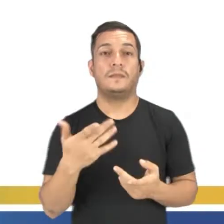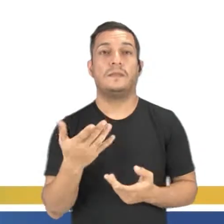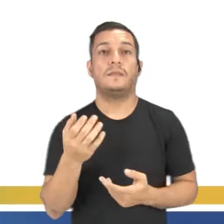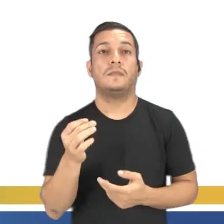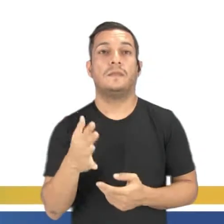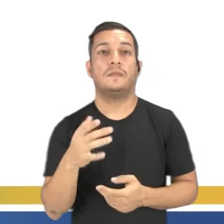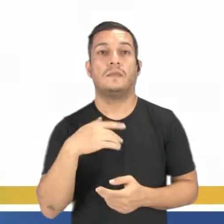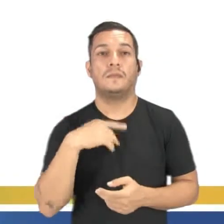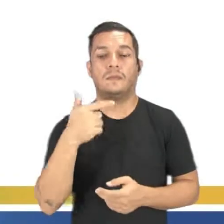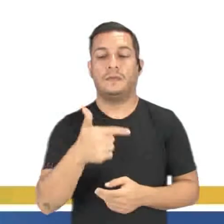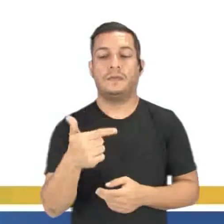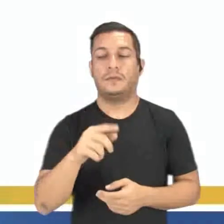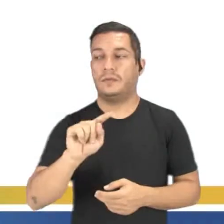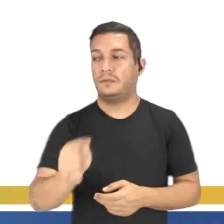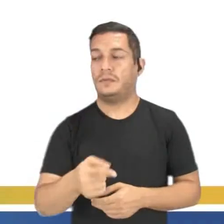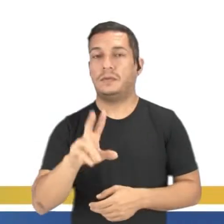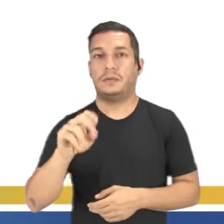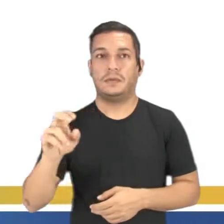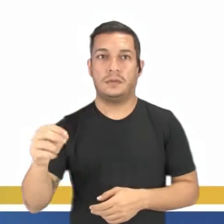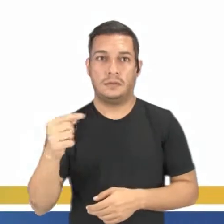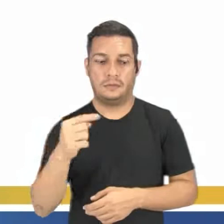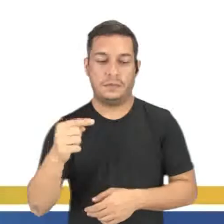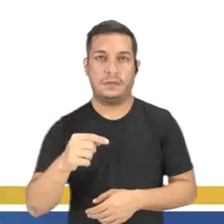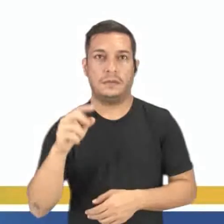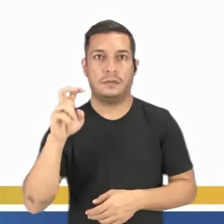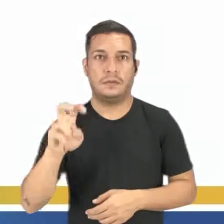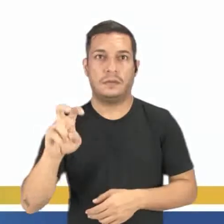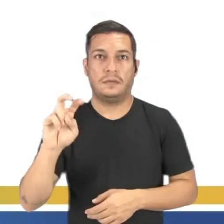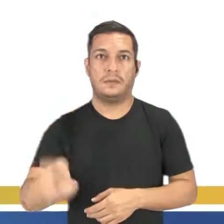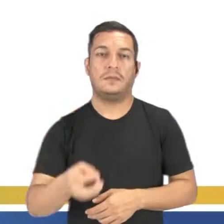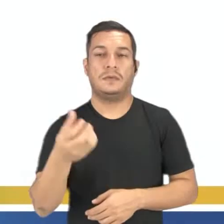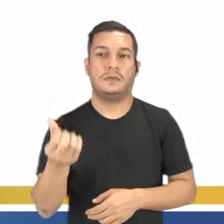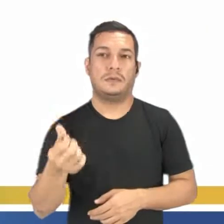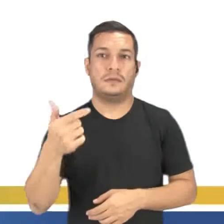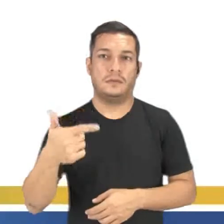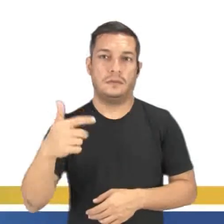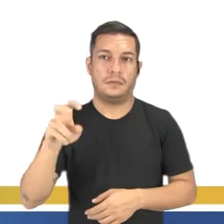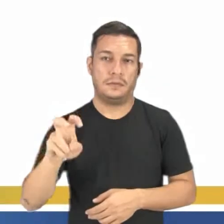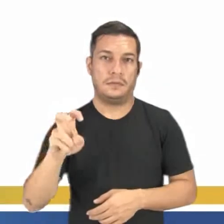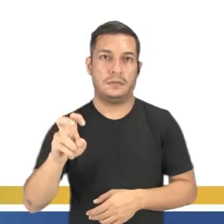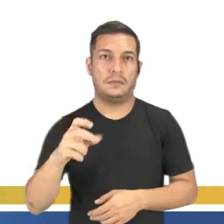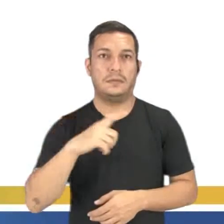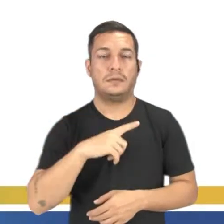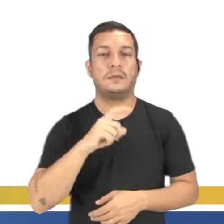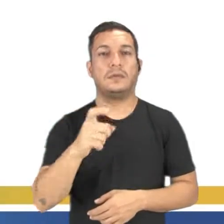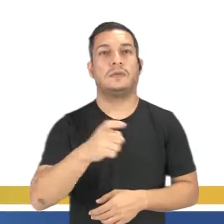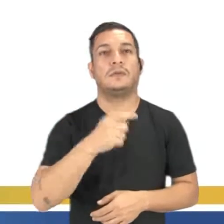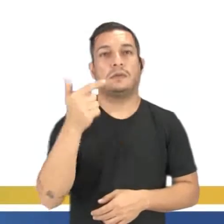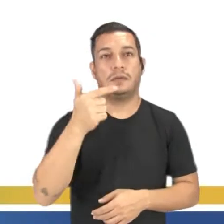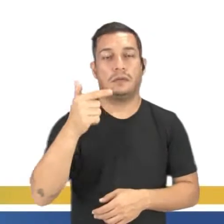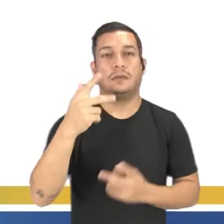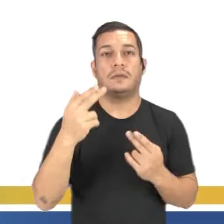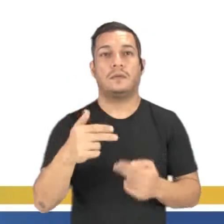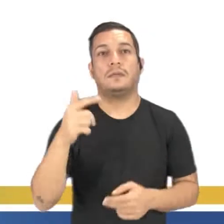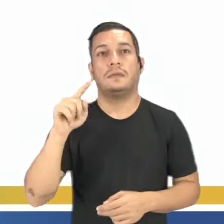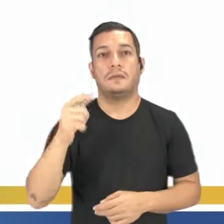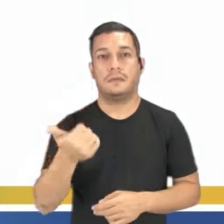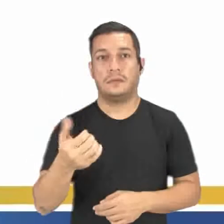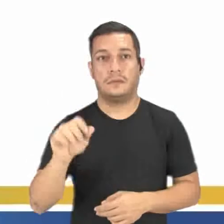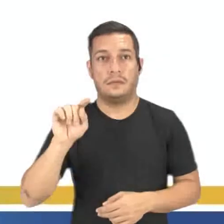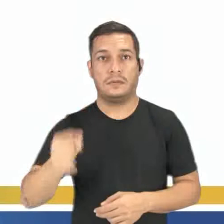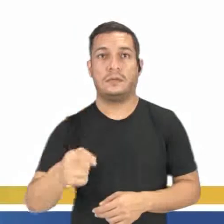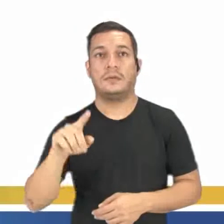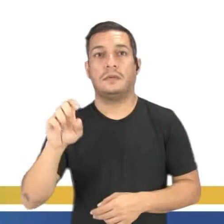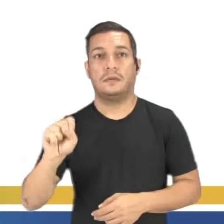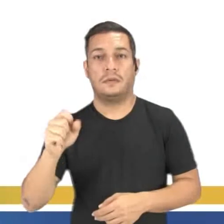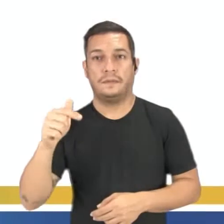quanto dará 22.500 menos 5.625? teremos x ao quadrado igual a